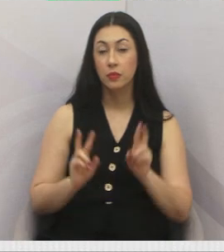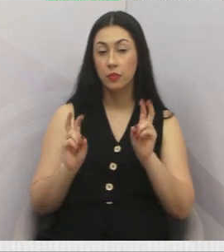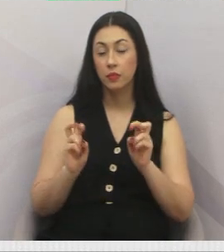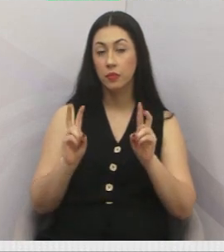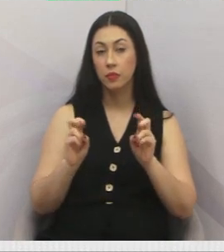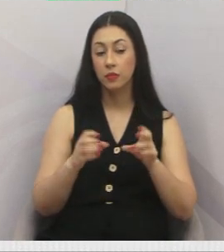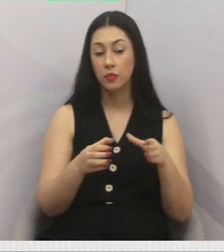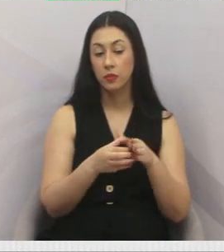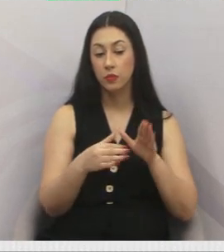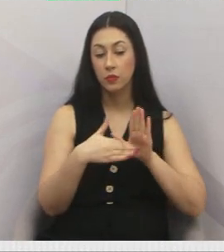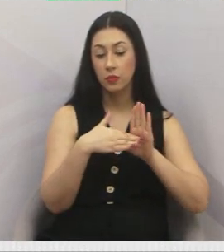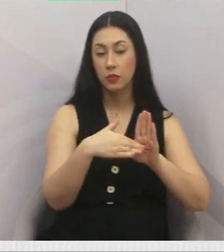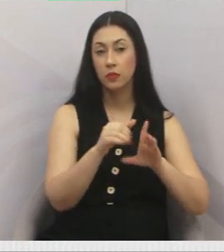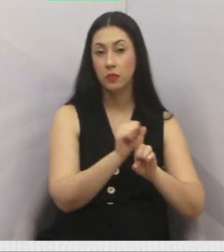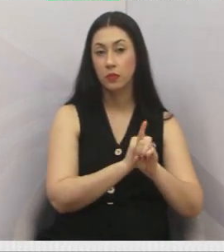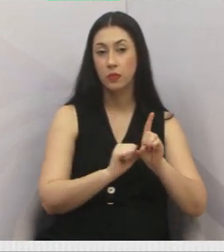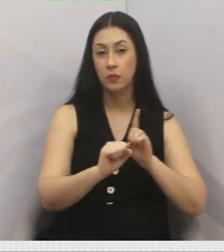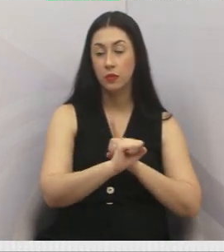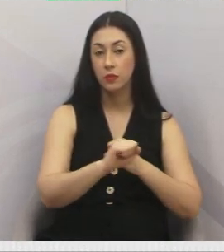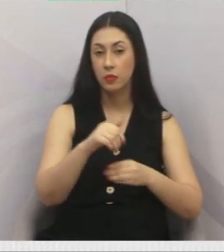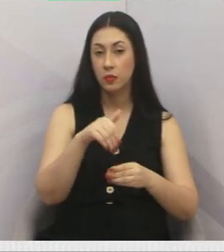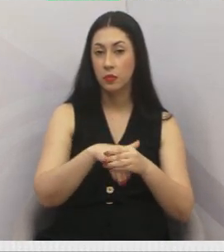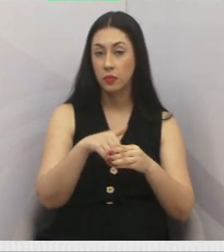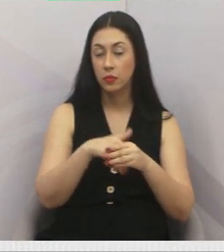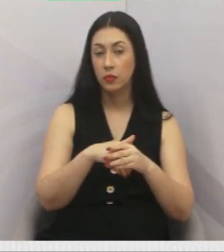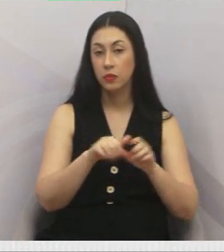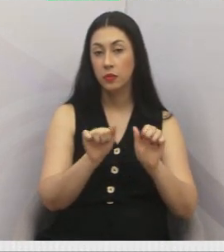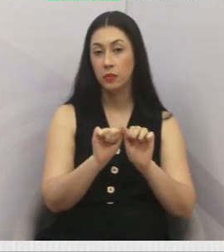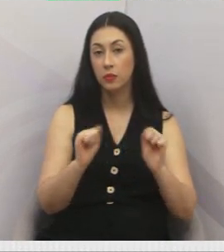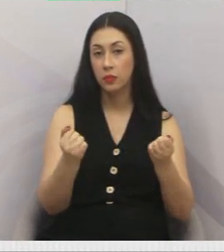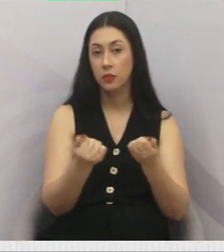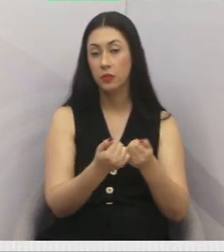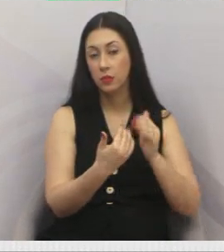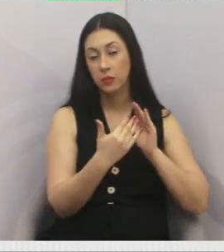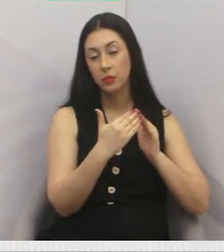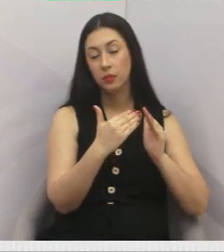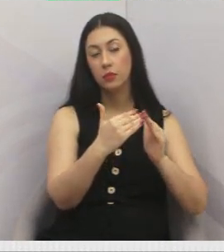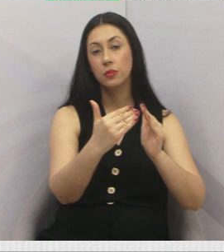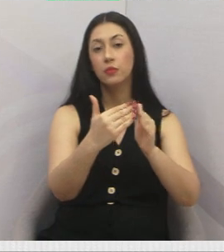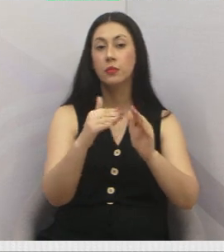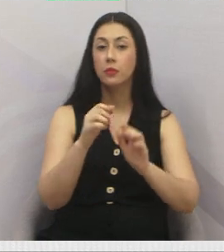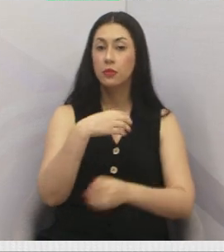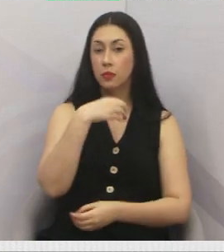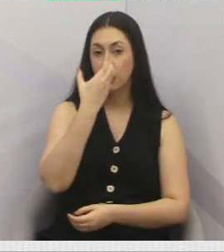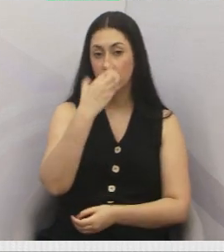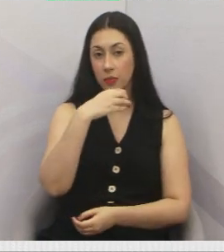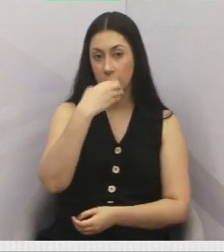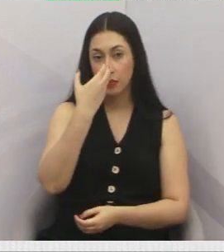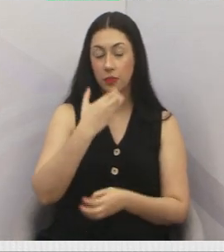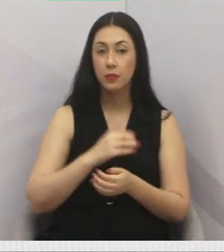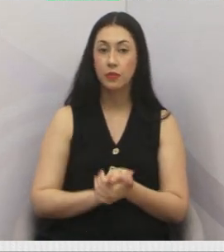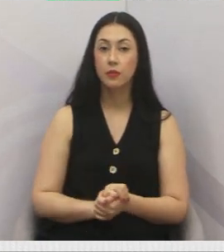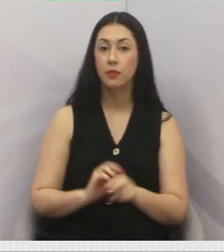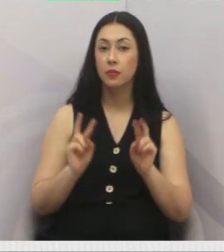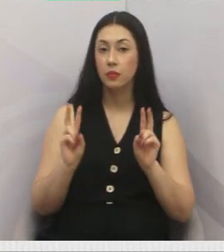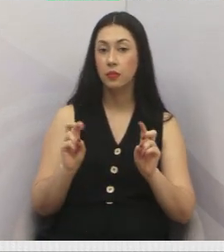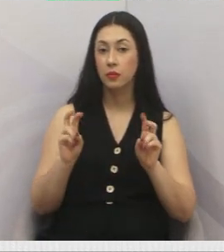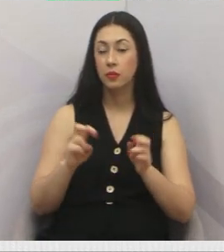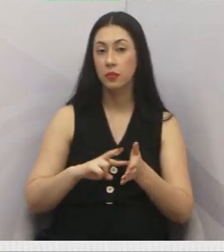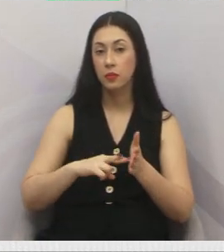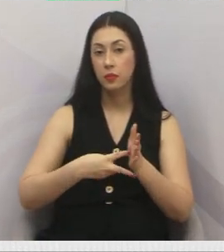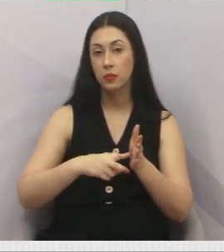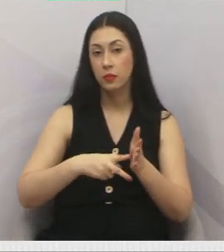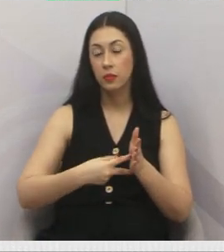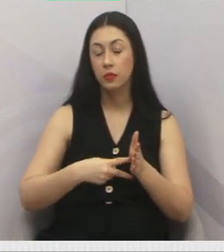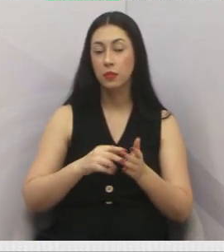Segmento Movimentos Populares, um voto para a Associação dos Moradores do Jardim Paraíso, Jardim Yolanda. Segmento Entidade